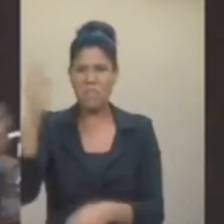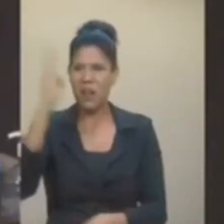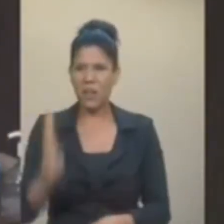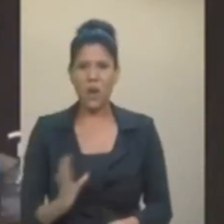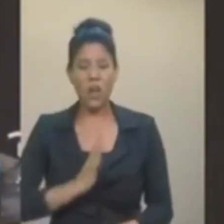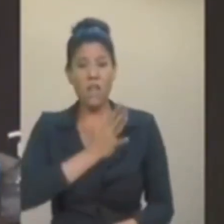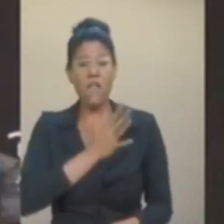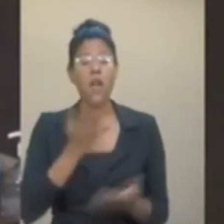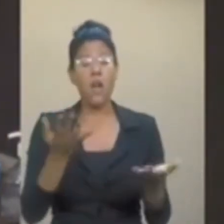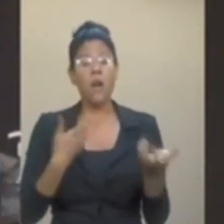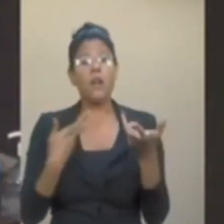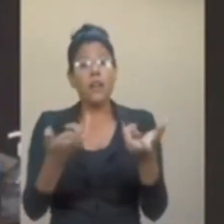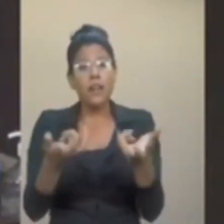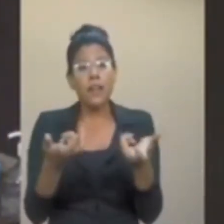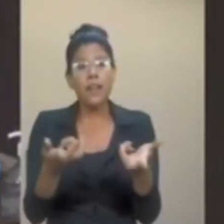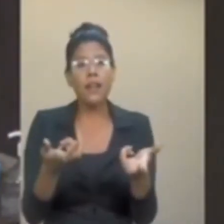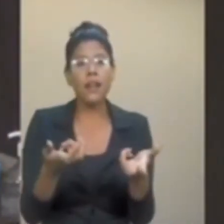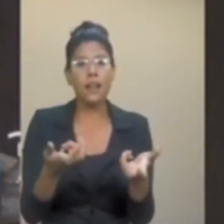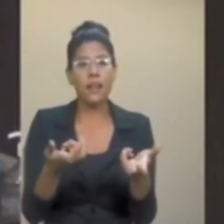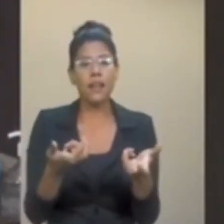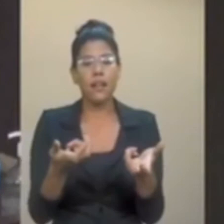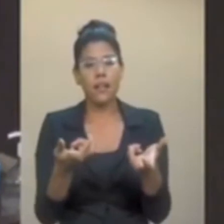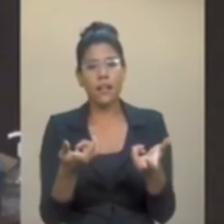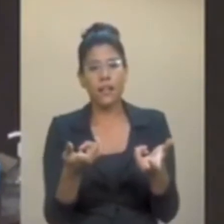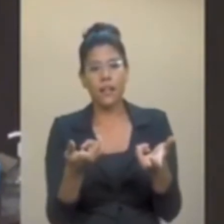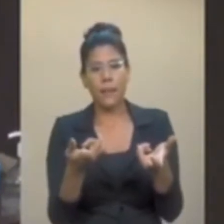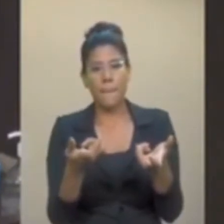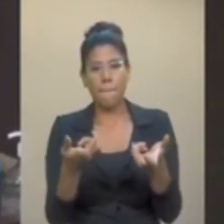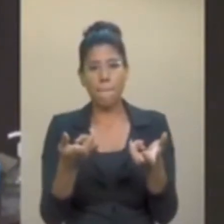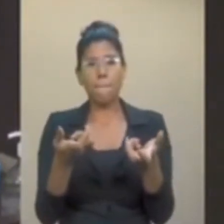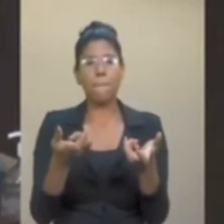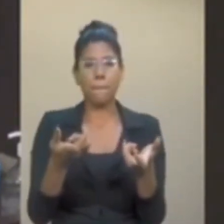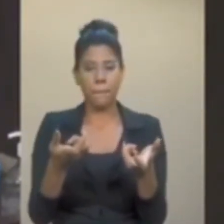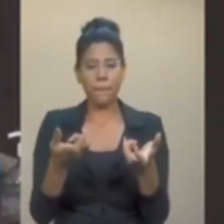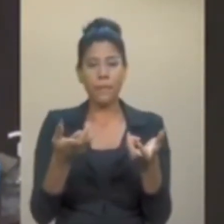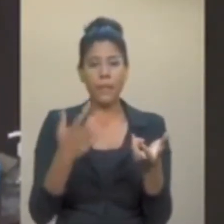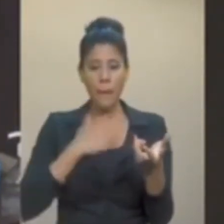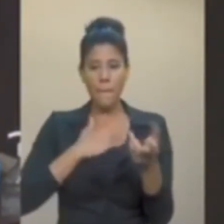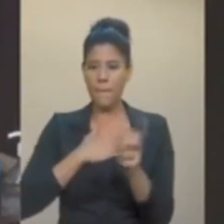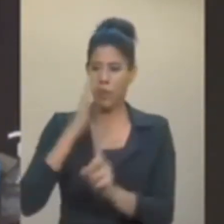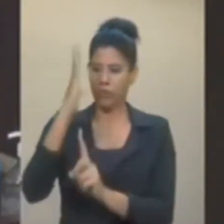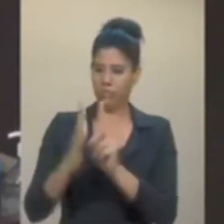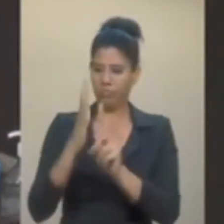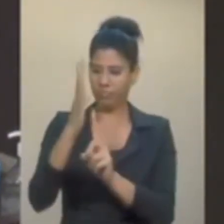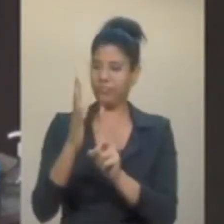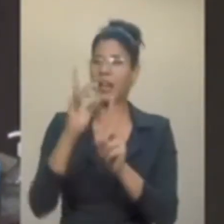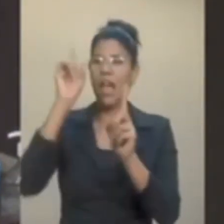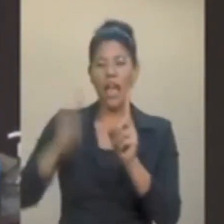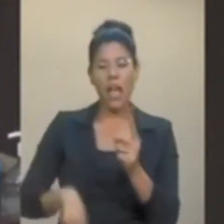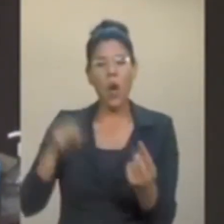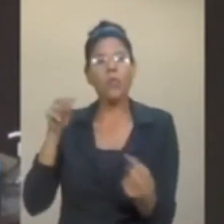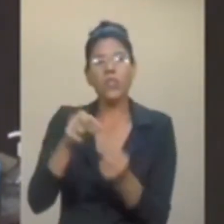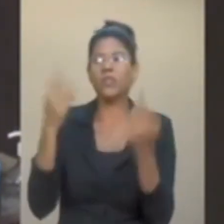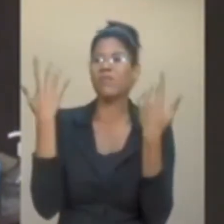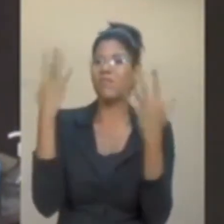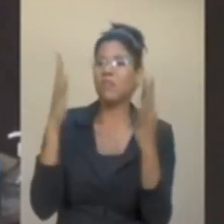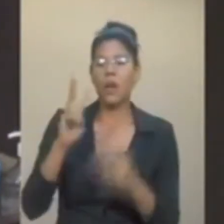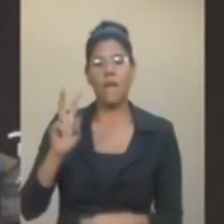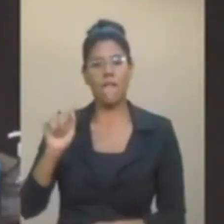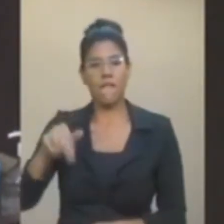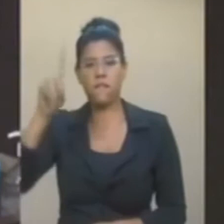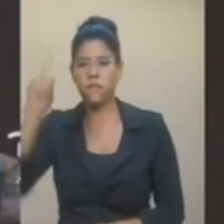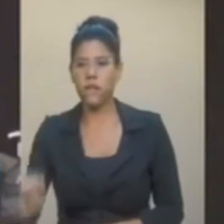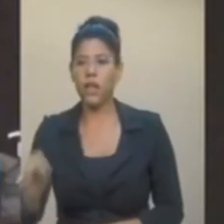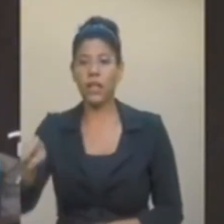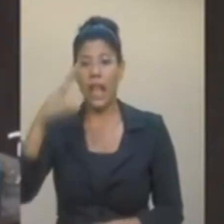dedicar esse meu pronunciamento à Wanda Sidot, fazer memória à sua